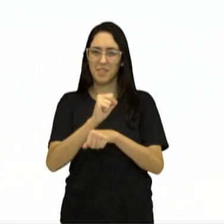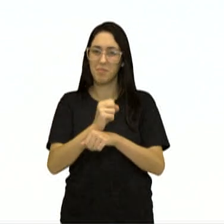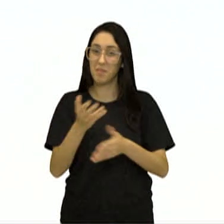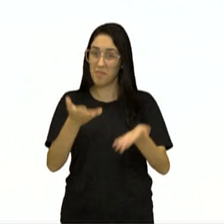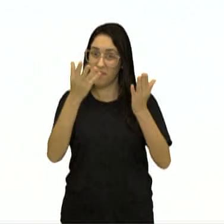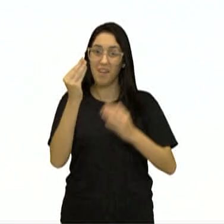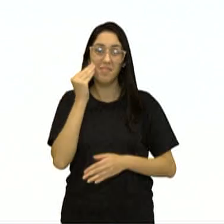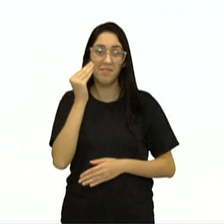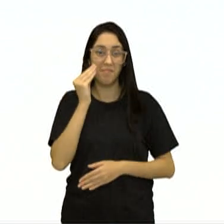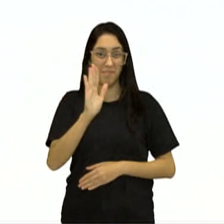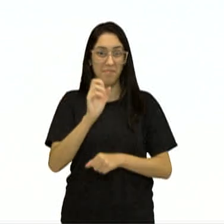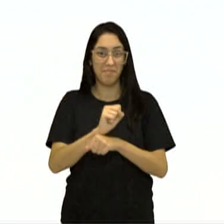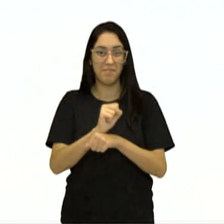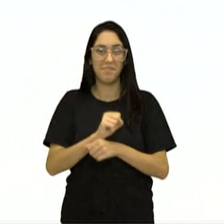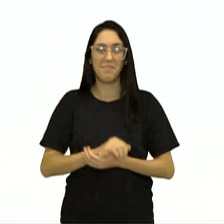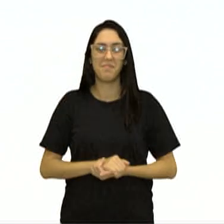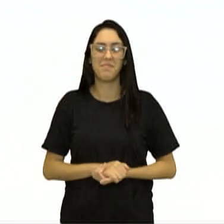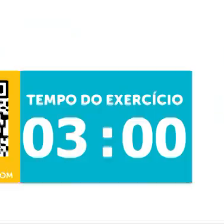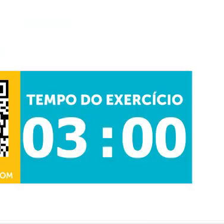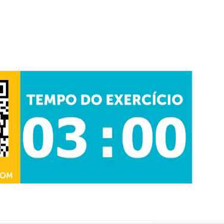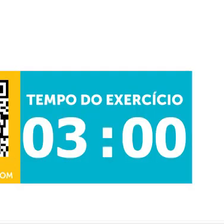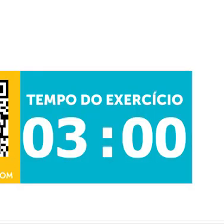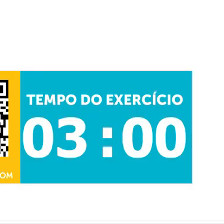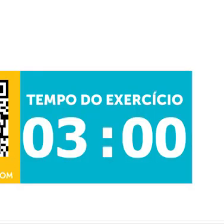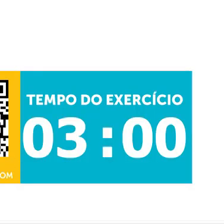lá, até mais!